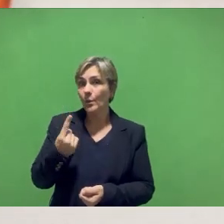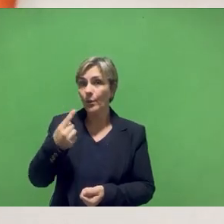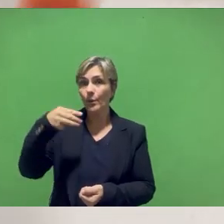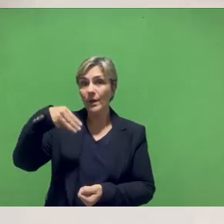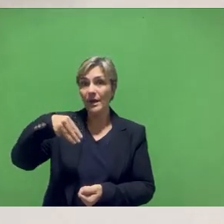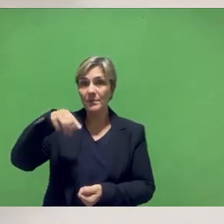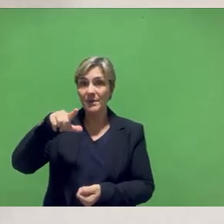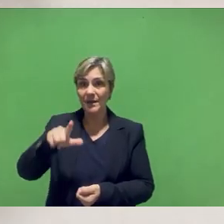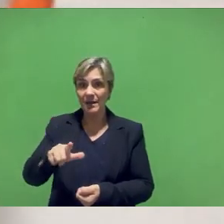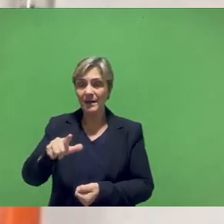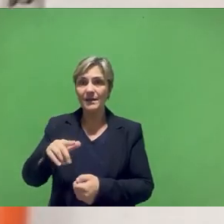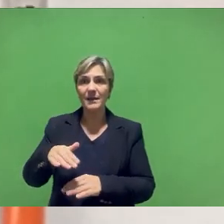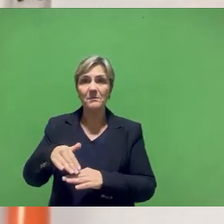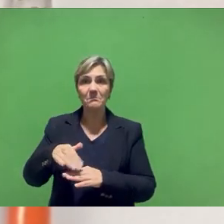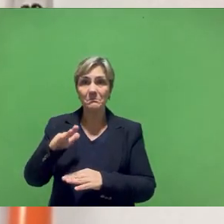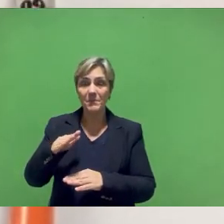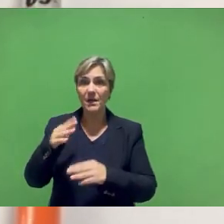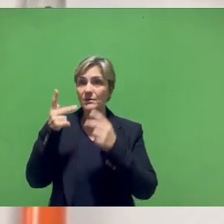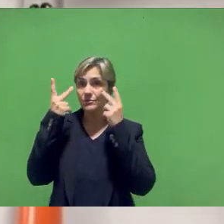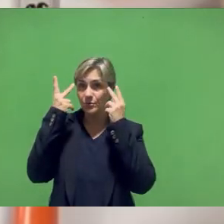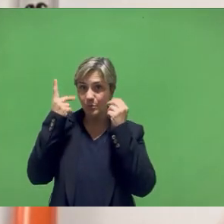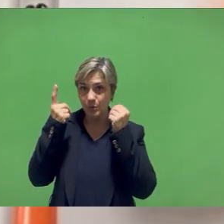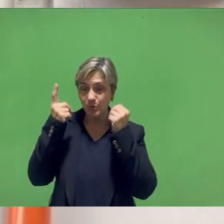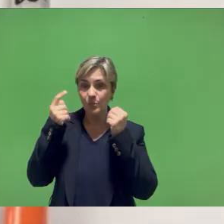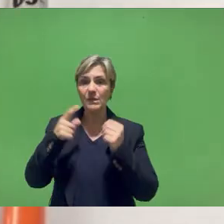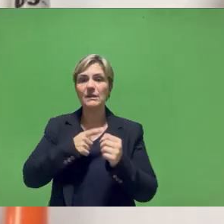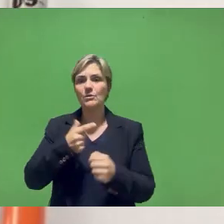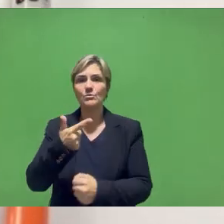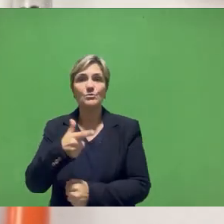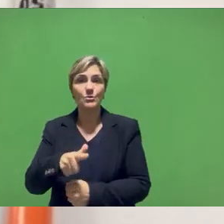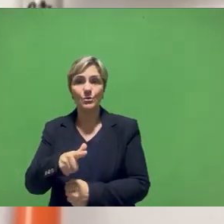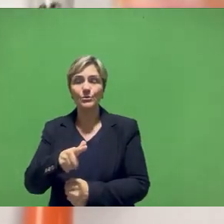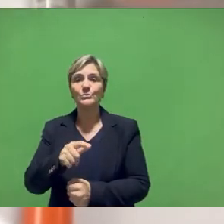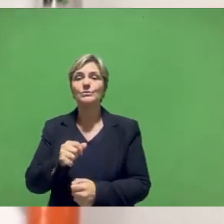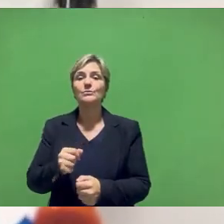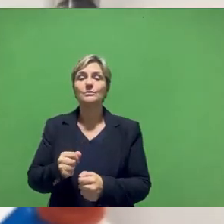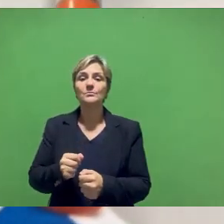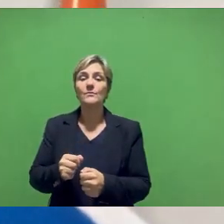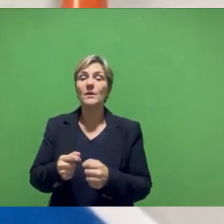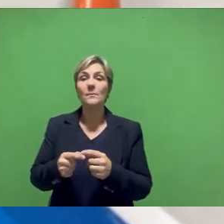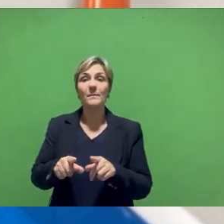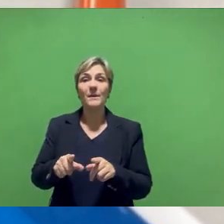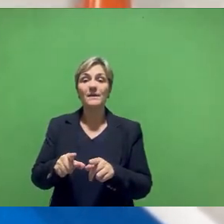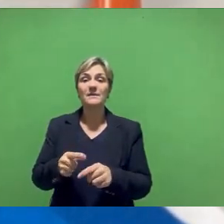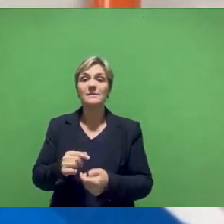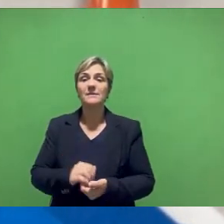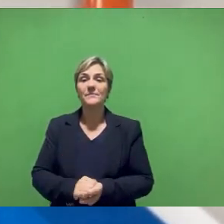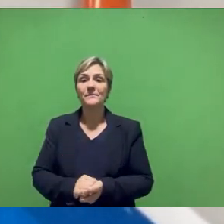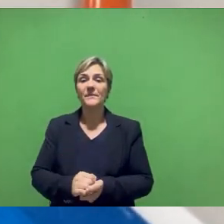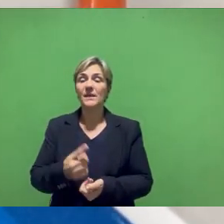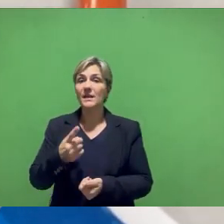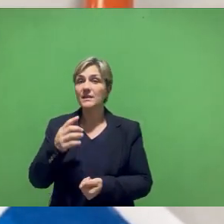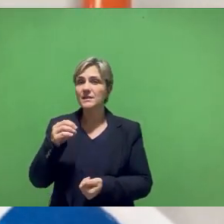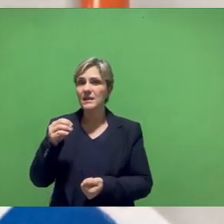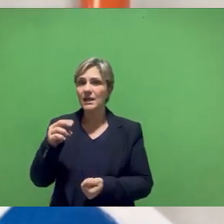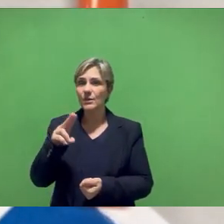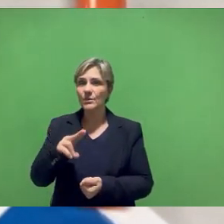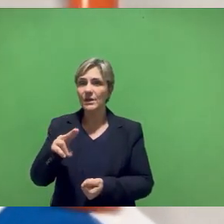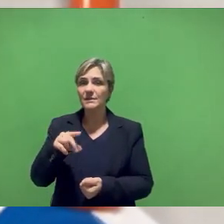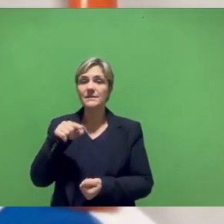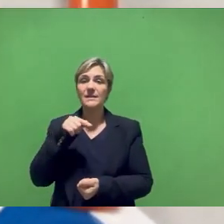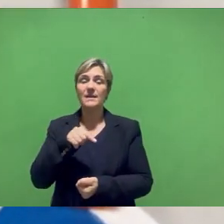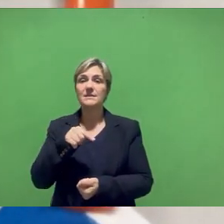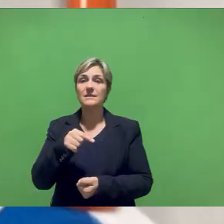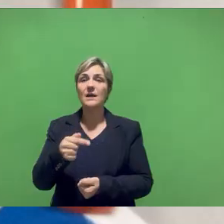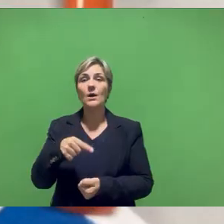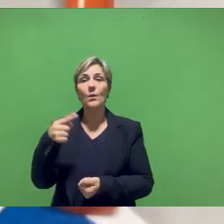tá? Que é a mais comum. Às vezes tem outros formatos e tal, mas 100 unidades. Essa aqui é a